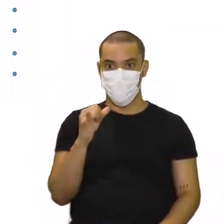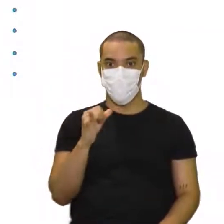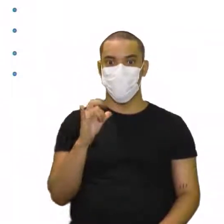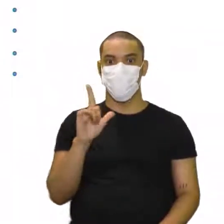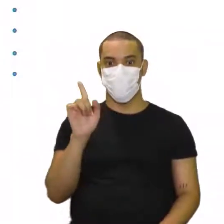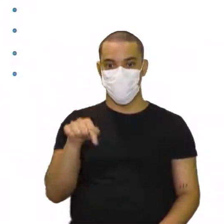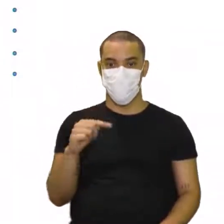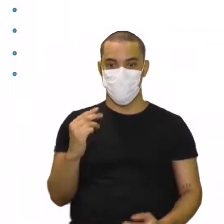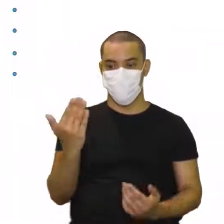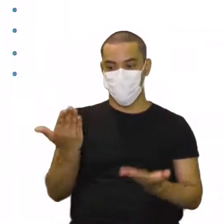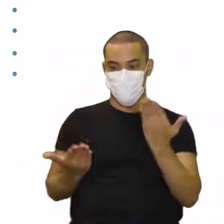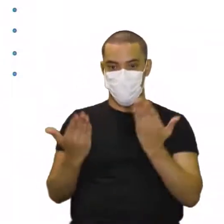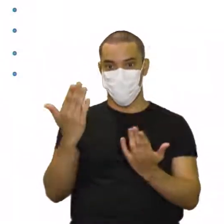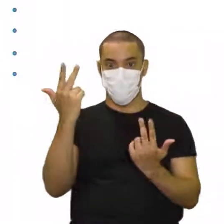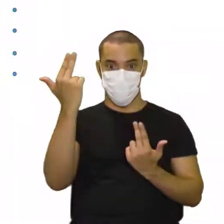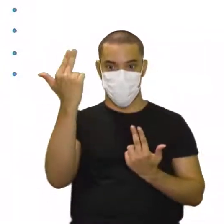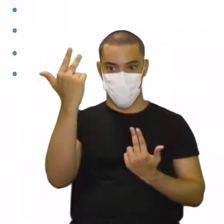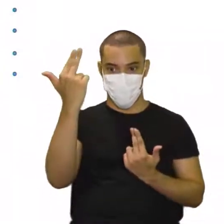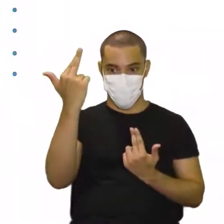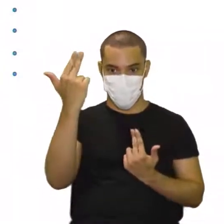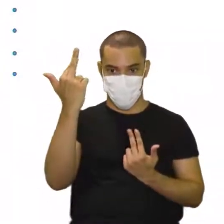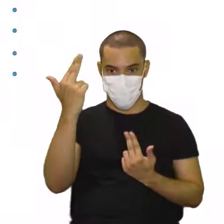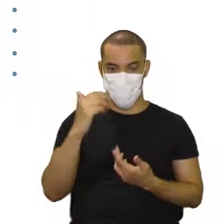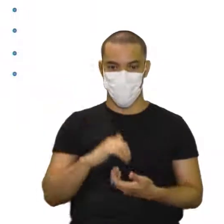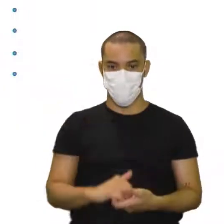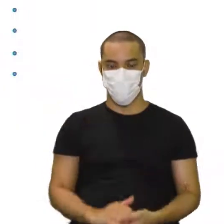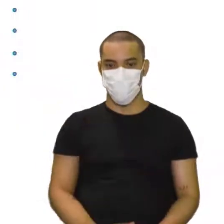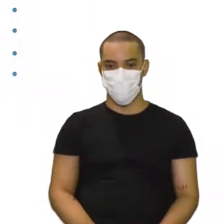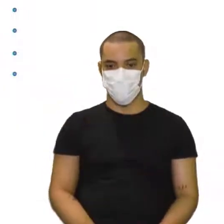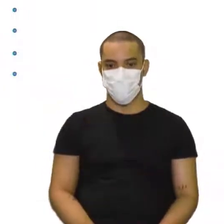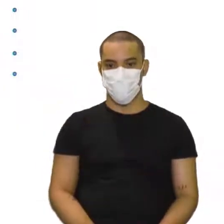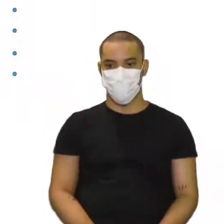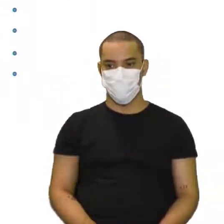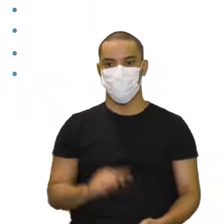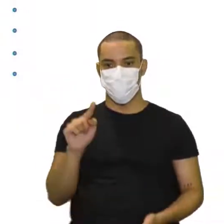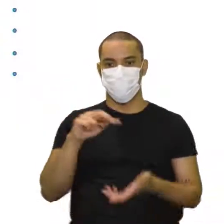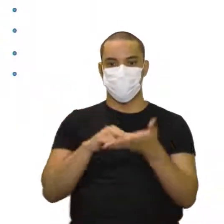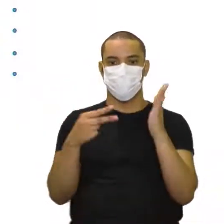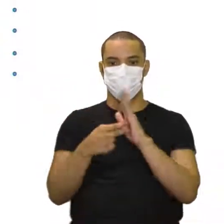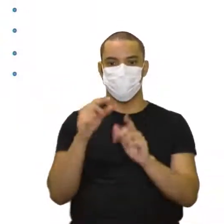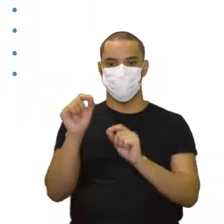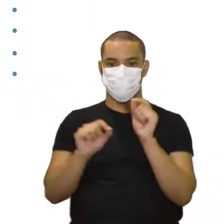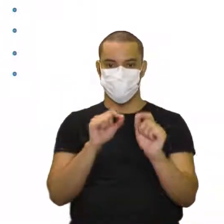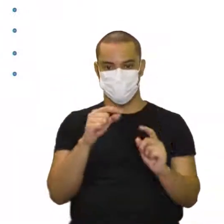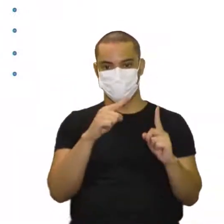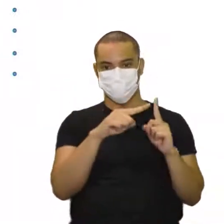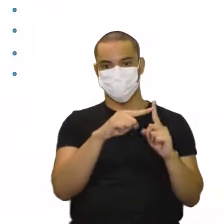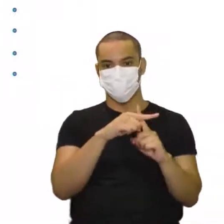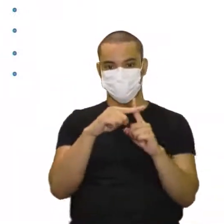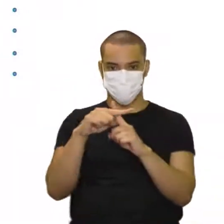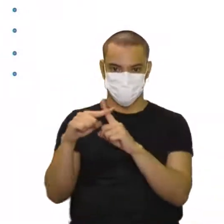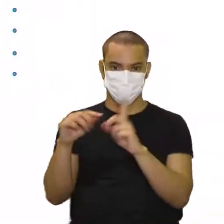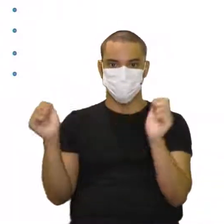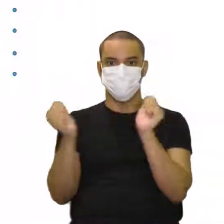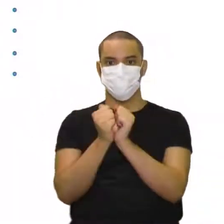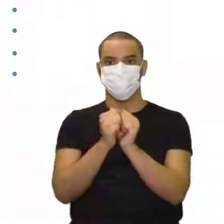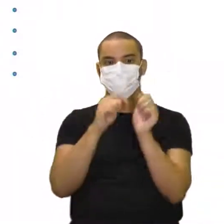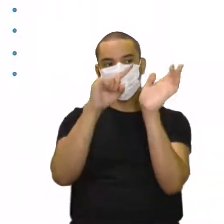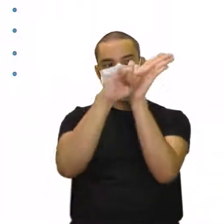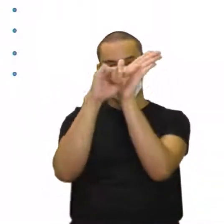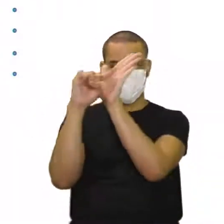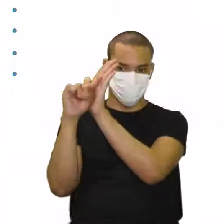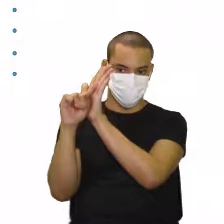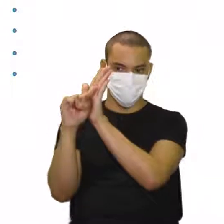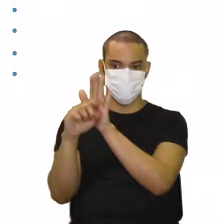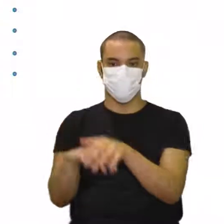estão se equilibrando, certo? E isso vai gerar uma corrente induzida. Aí vai